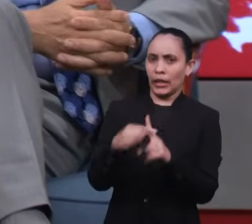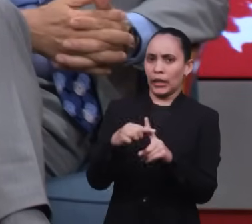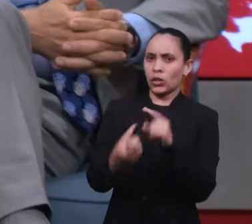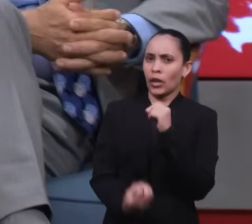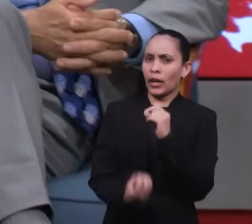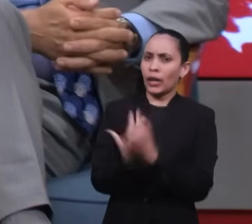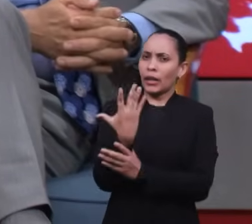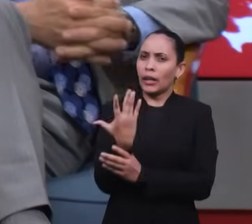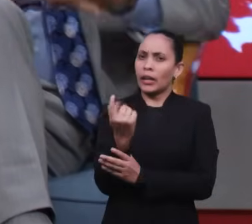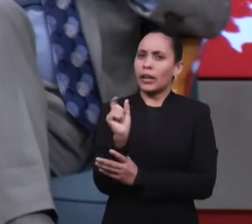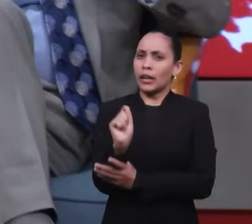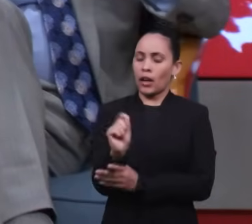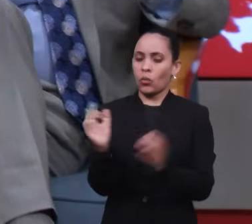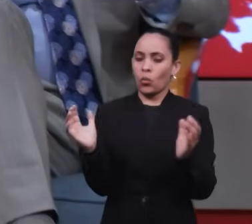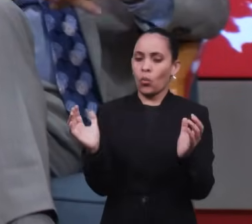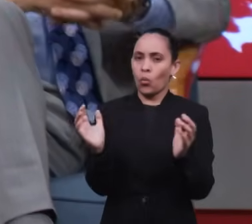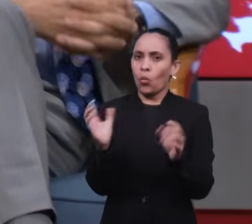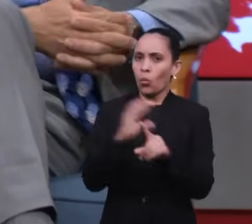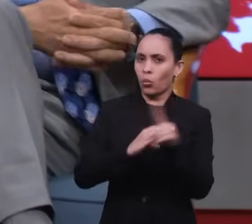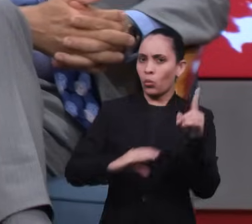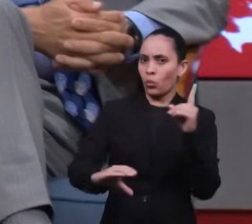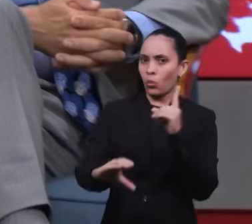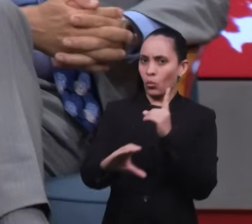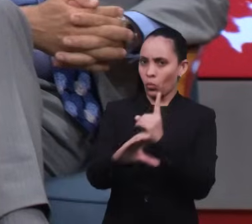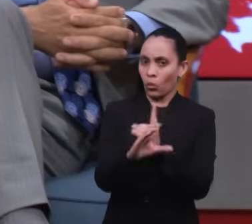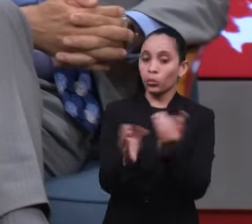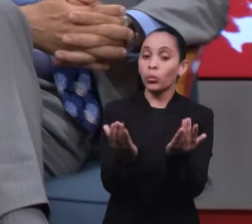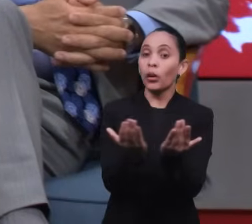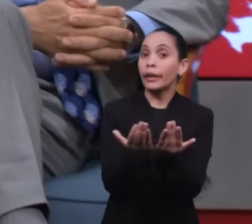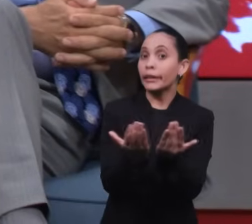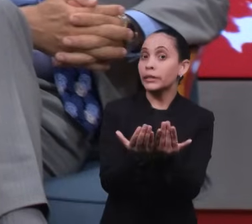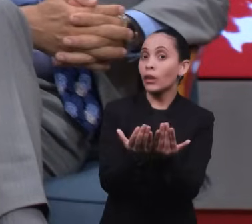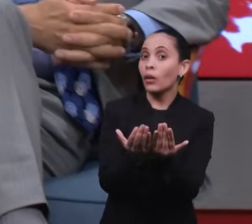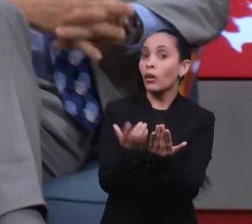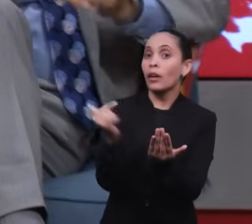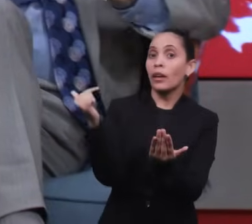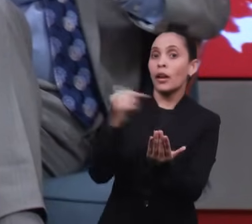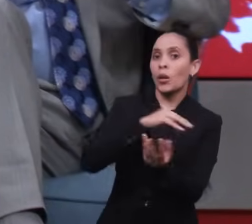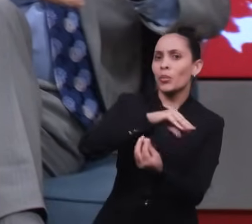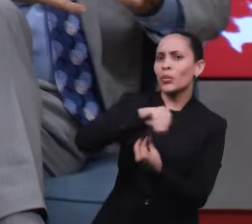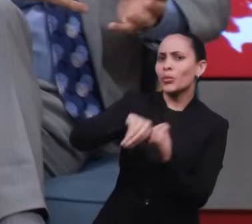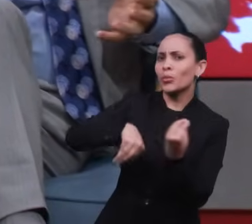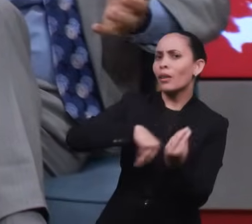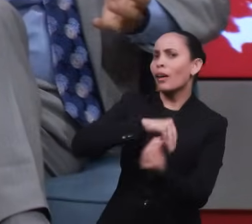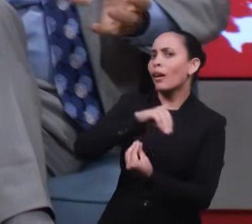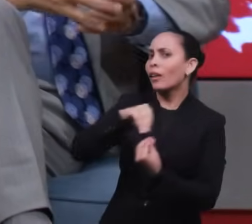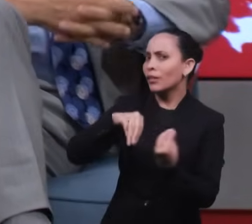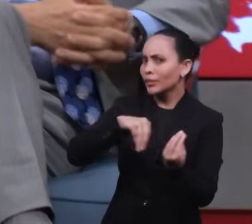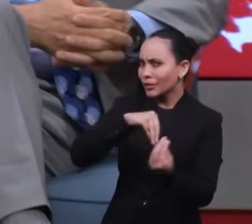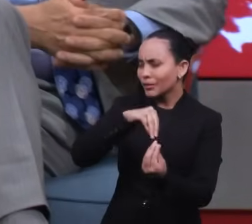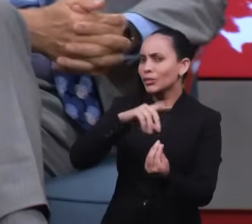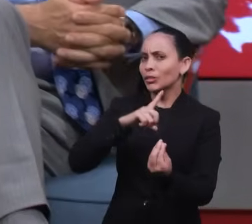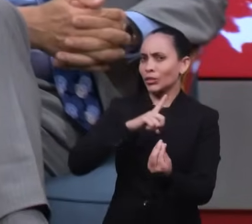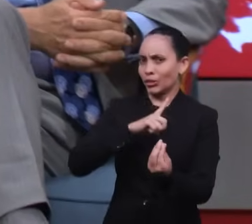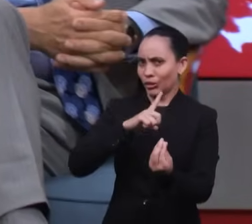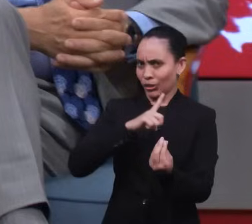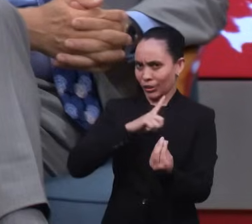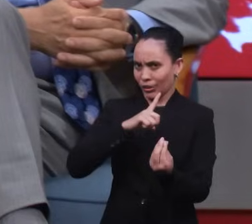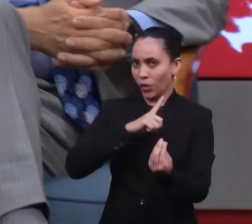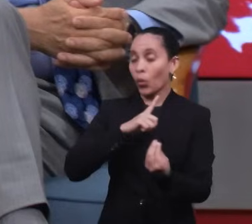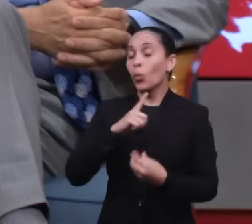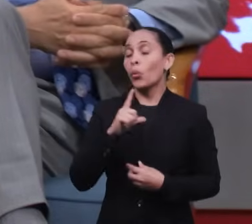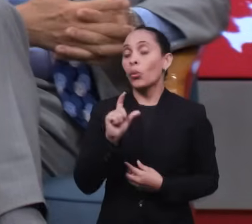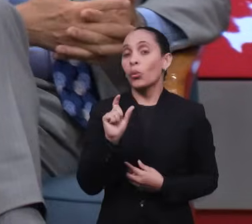seu início, criaram o culto cristão misturado um pouco com aquilo que